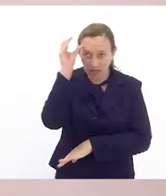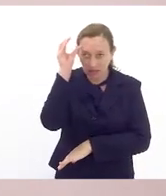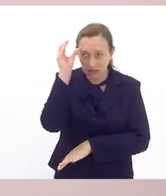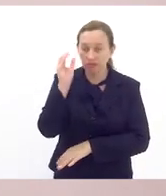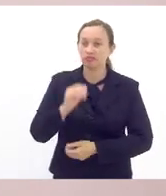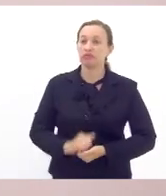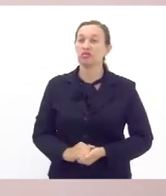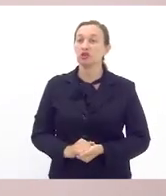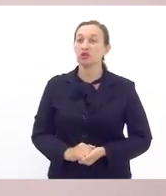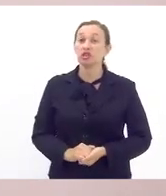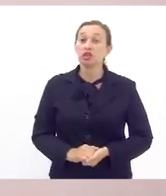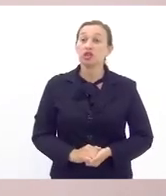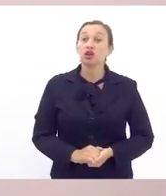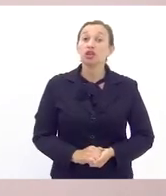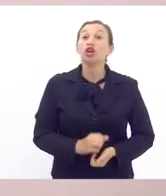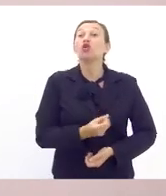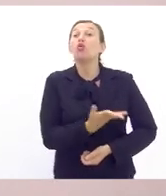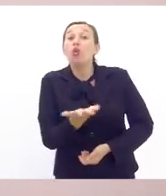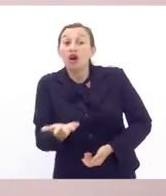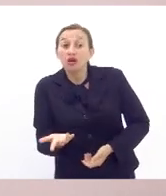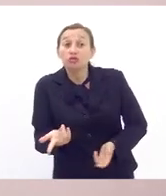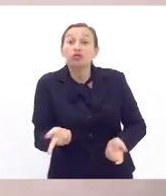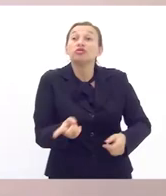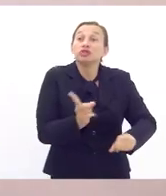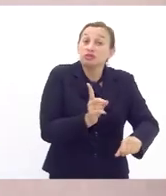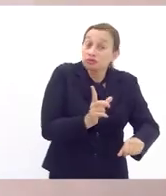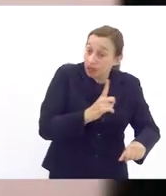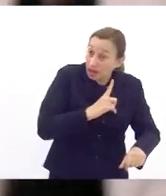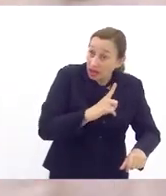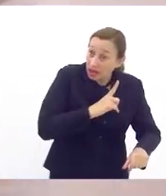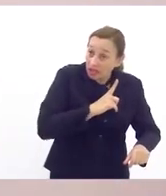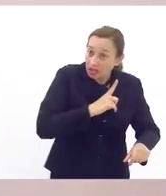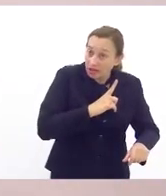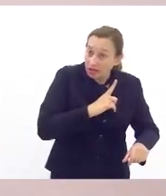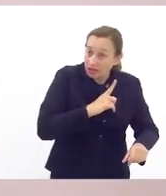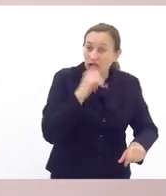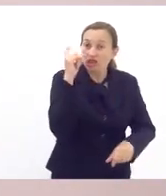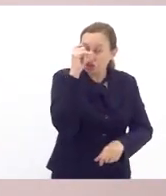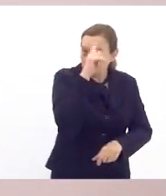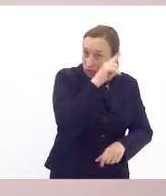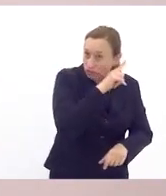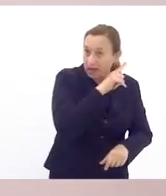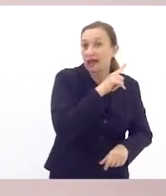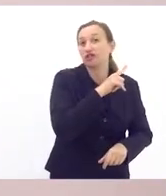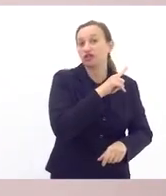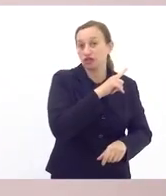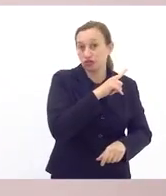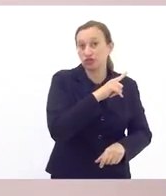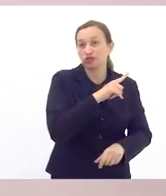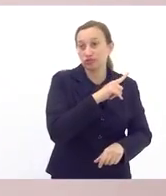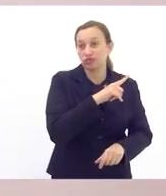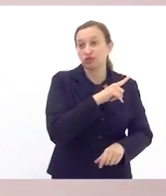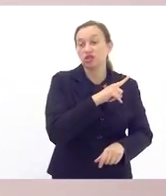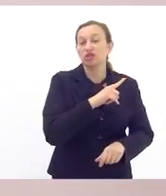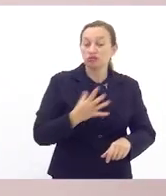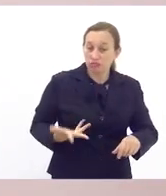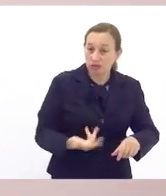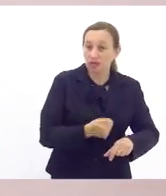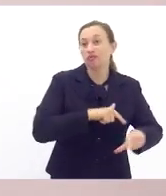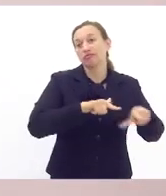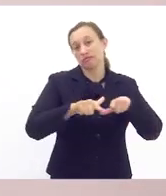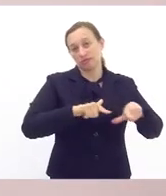aonde tem quando falta a dificuldade em estarem religando e prestando serviço de qualidade